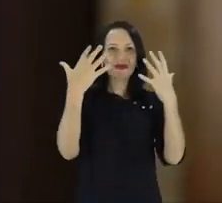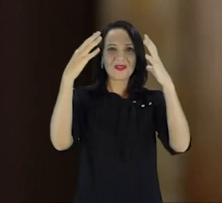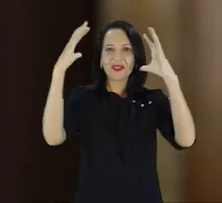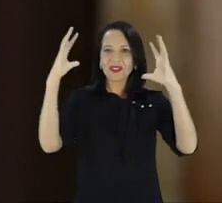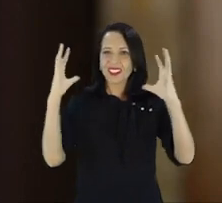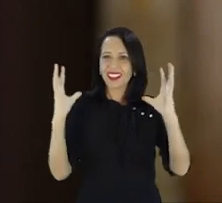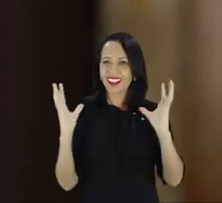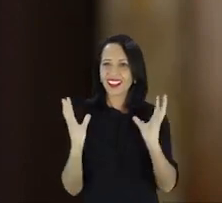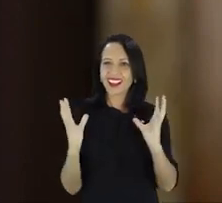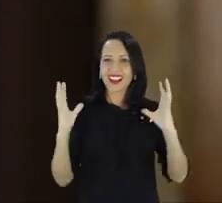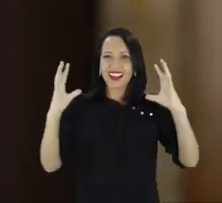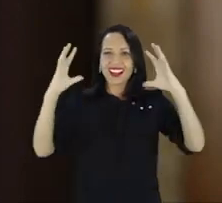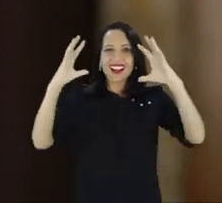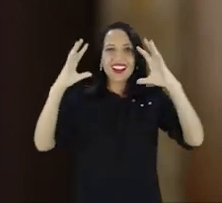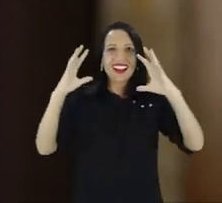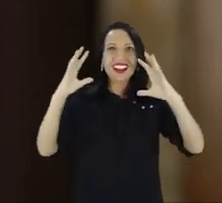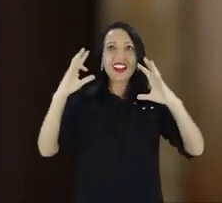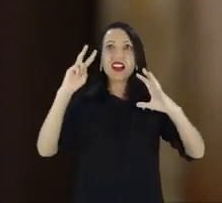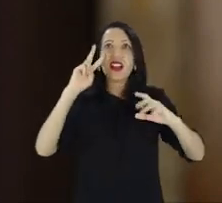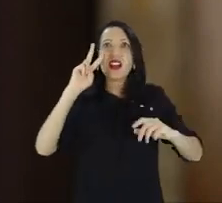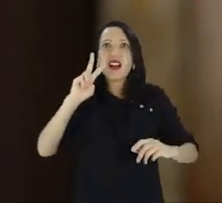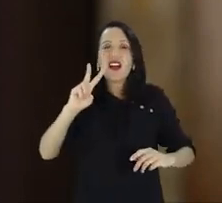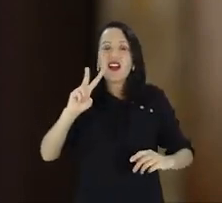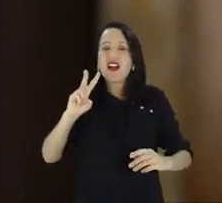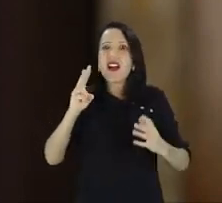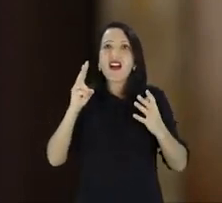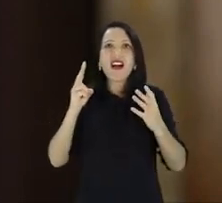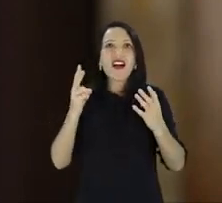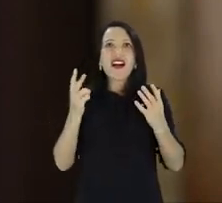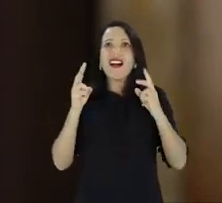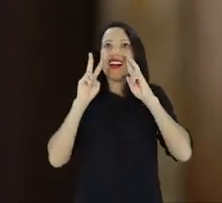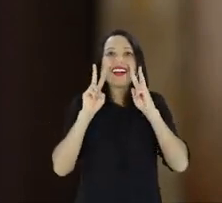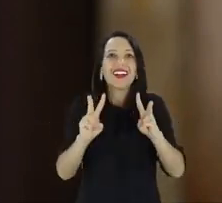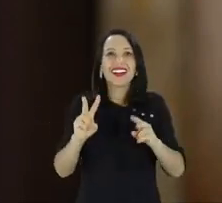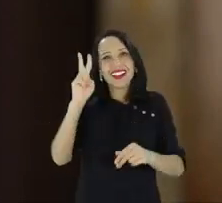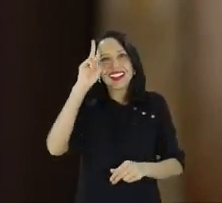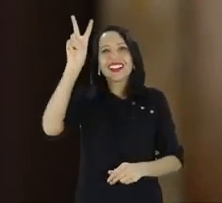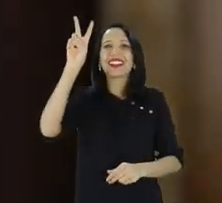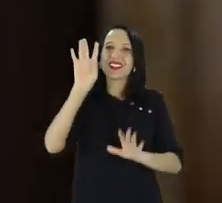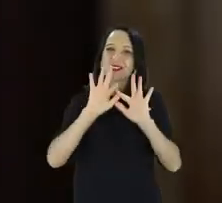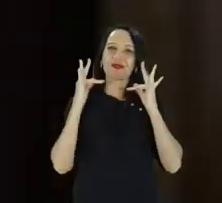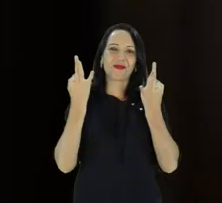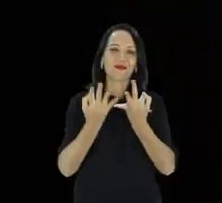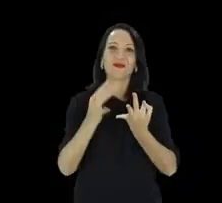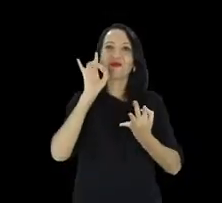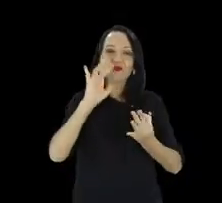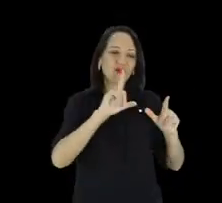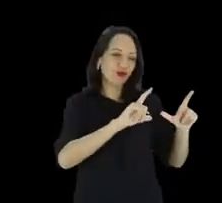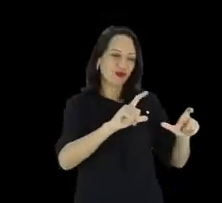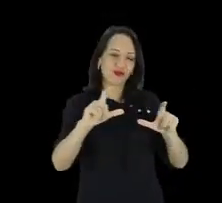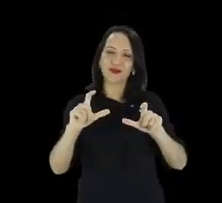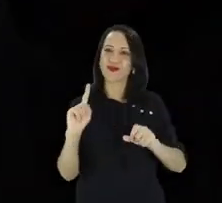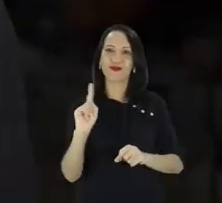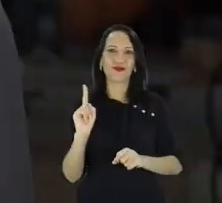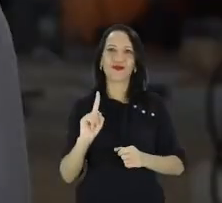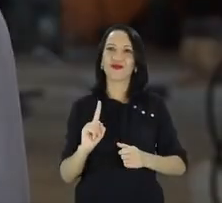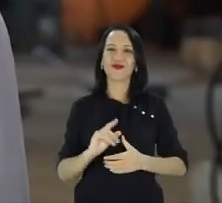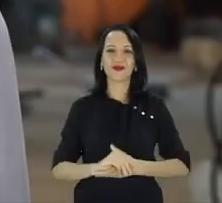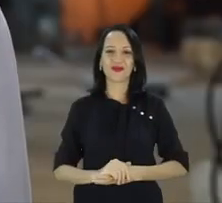essa memória familiar né Essa memória pessoal né daquelas que não estão nas fotos né